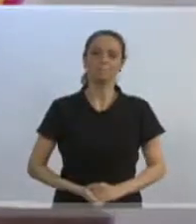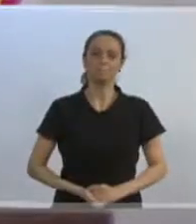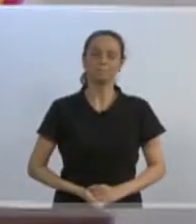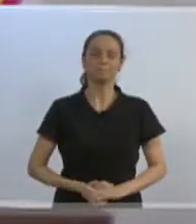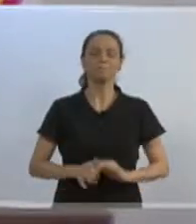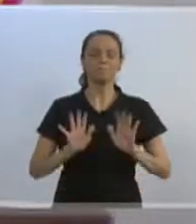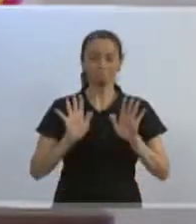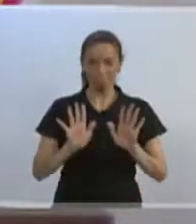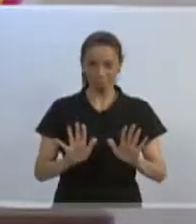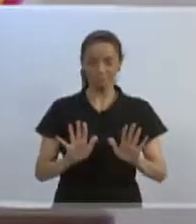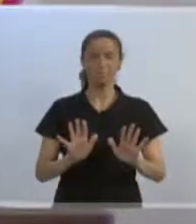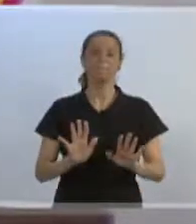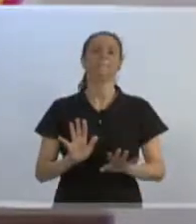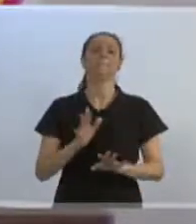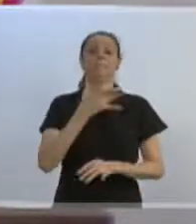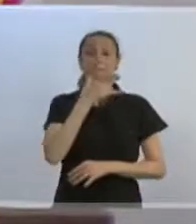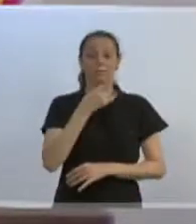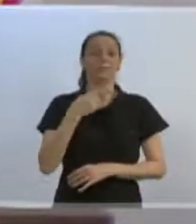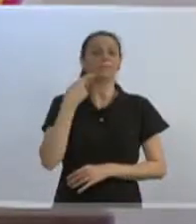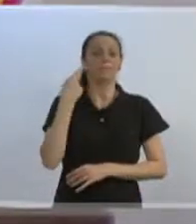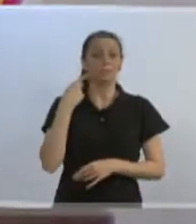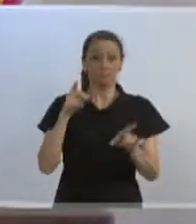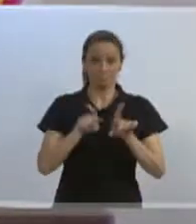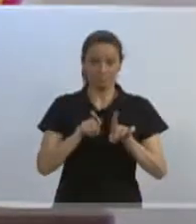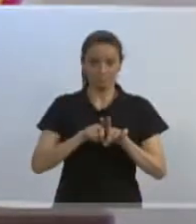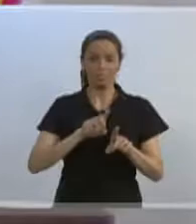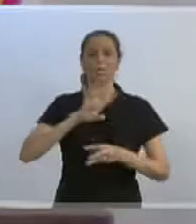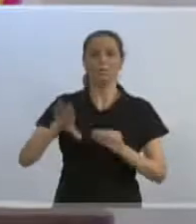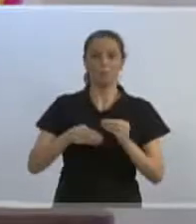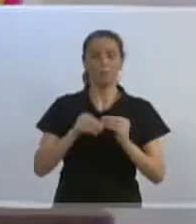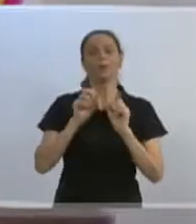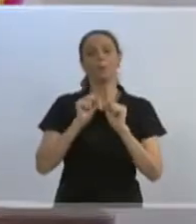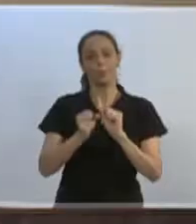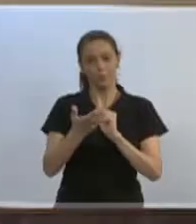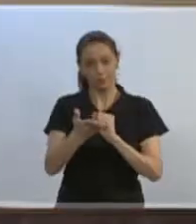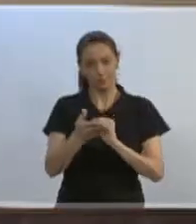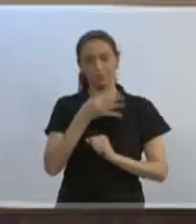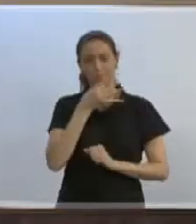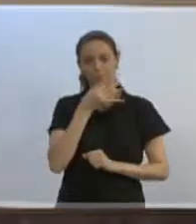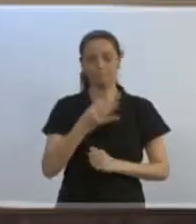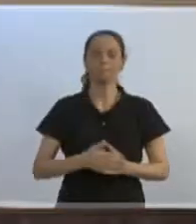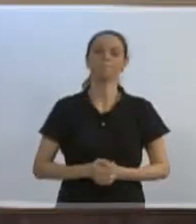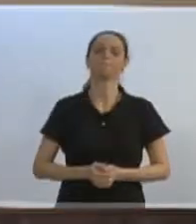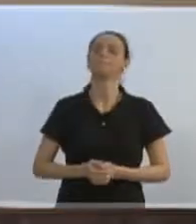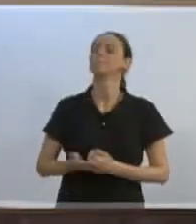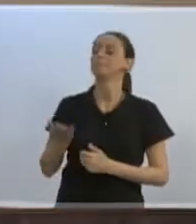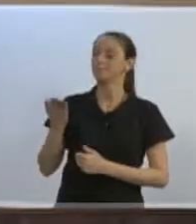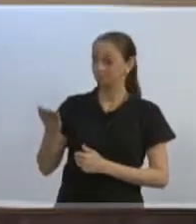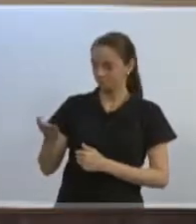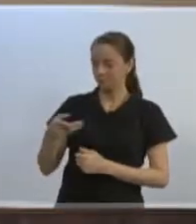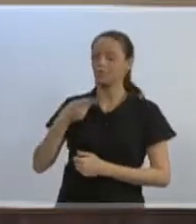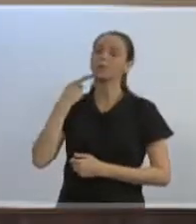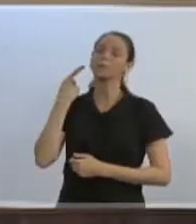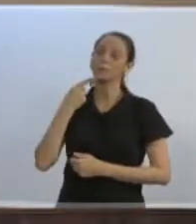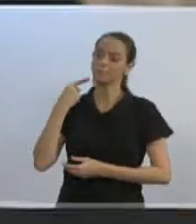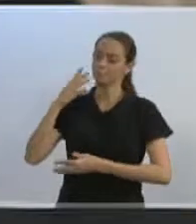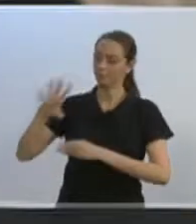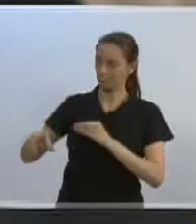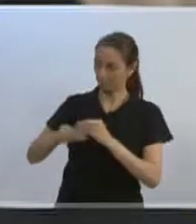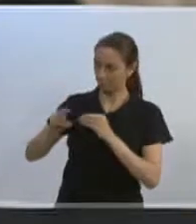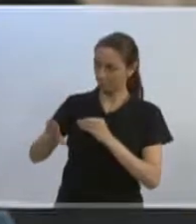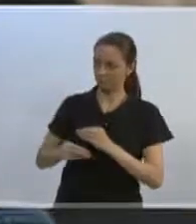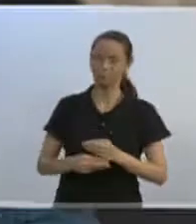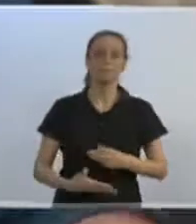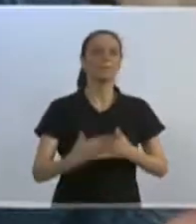Acho que o vereador Marcelo Lanzarin também gostaria de uma parte, eu também concedo, presidente. Com autorização do orador, vereador Marcelo Lanzarin.